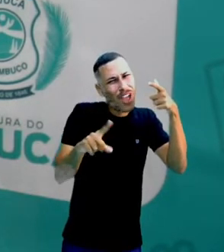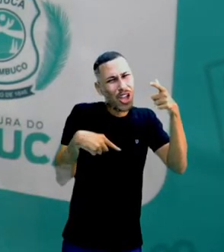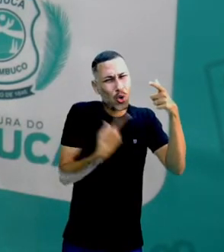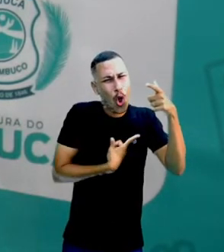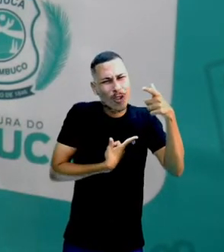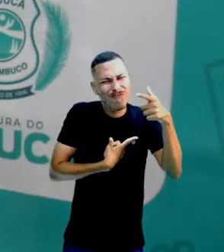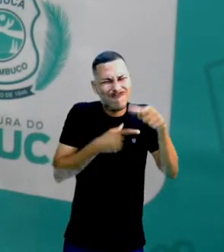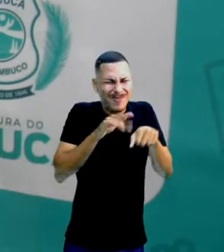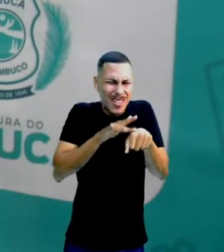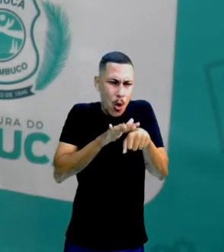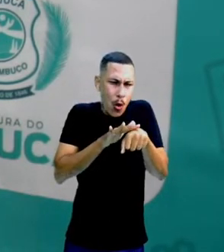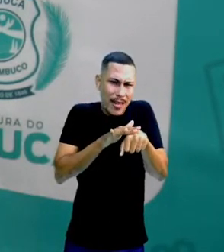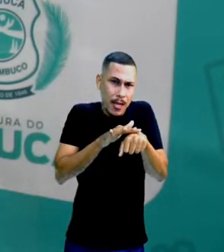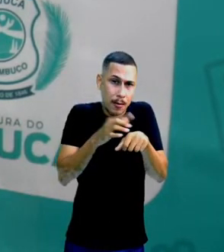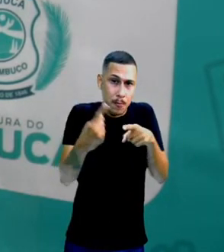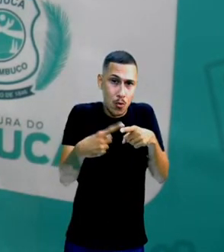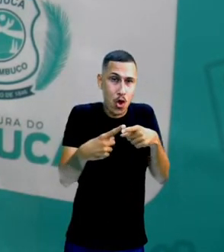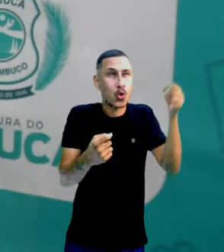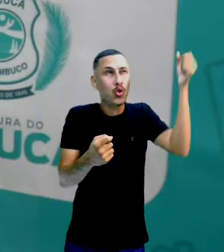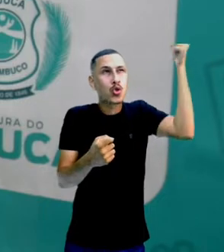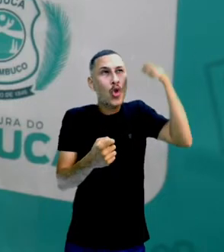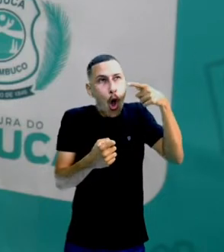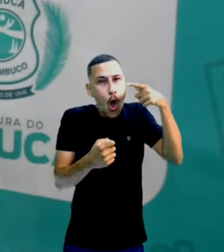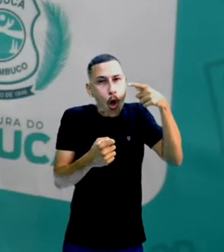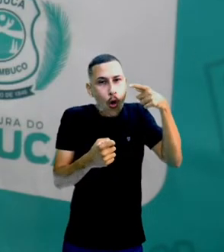Sol, ele ativa a nossa vitamina D.